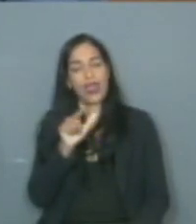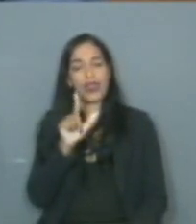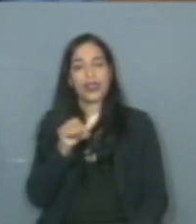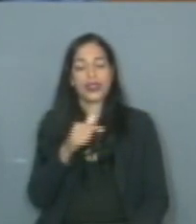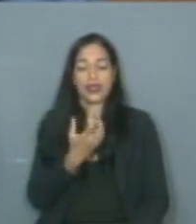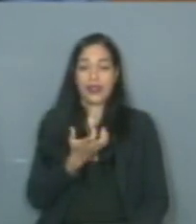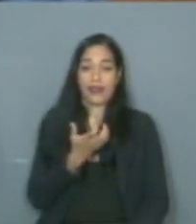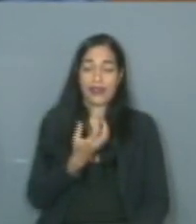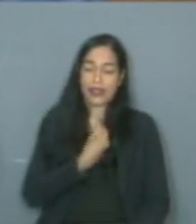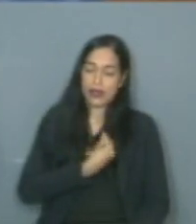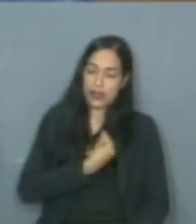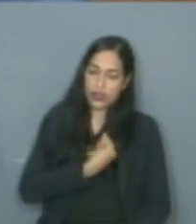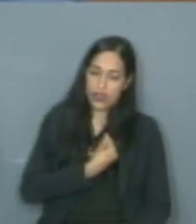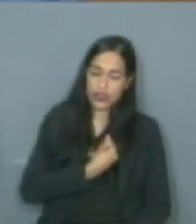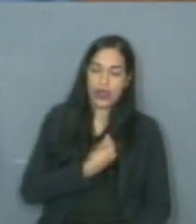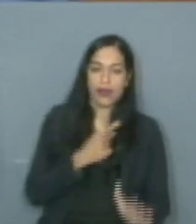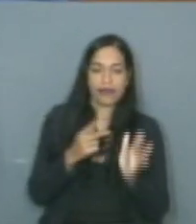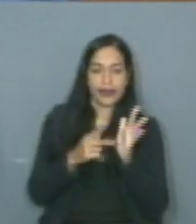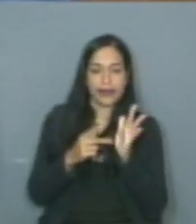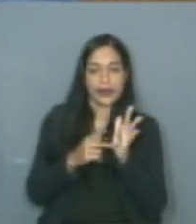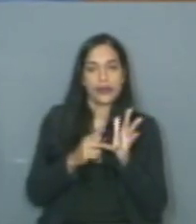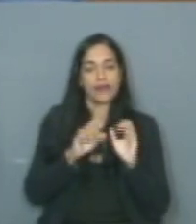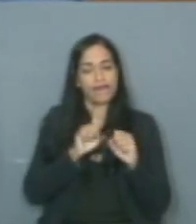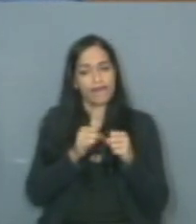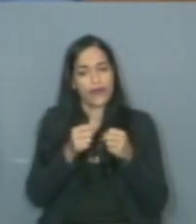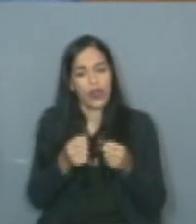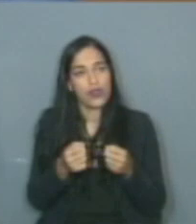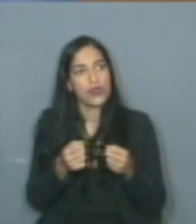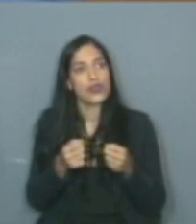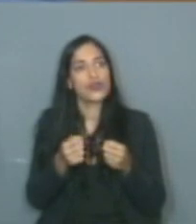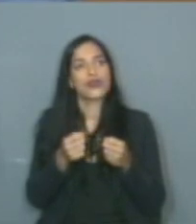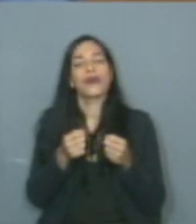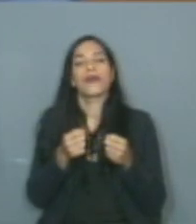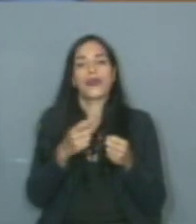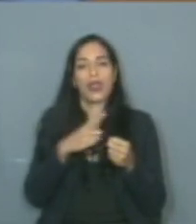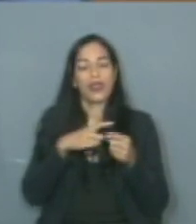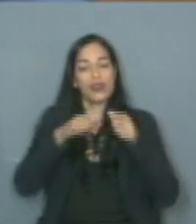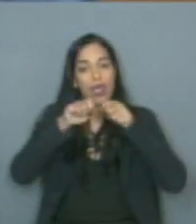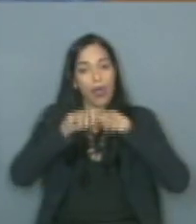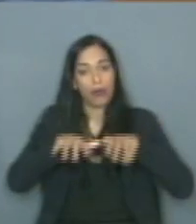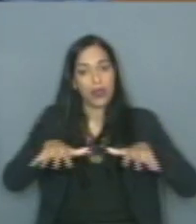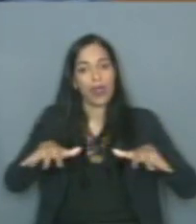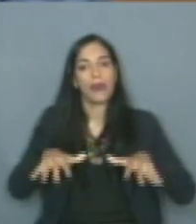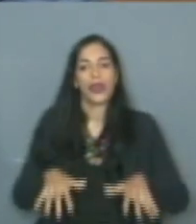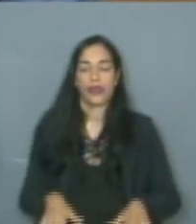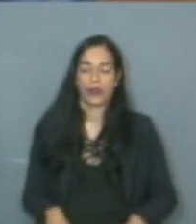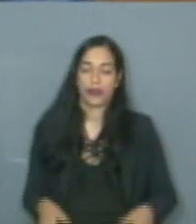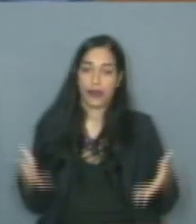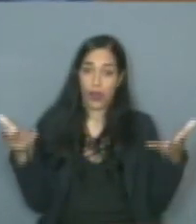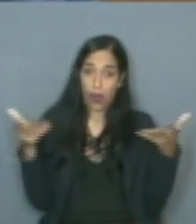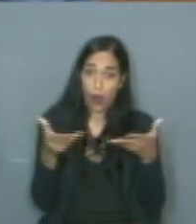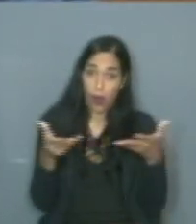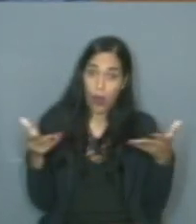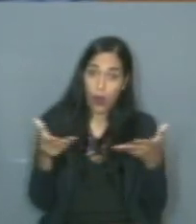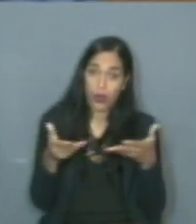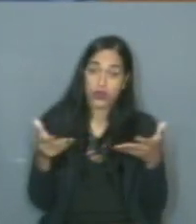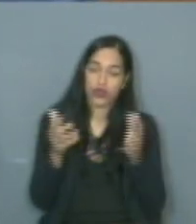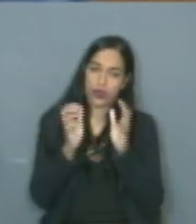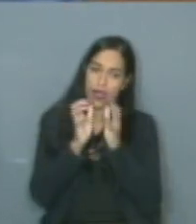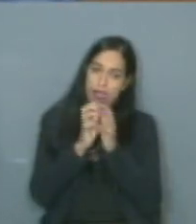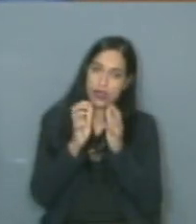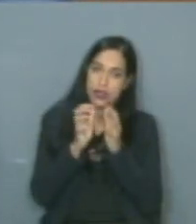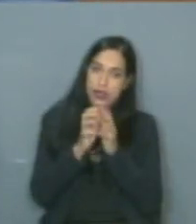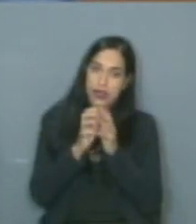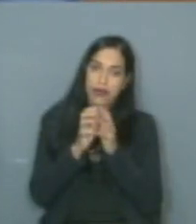exista os esforços para que possa haver um ampliamento. Porque hoje nós entendemos que o Recife está